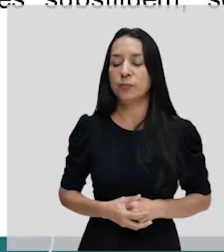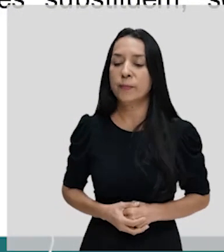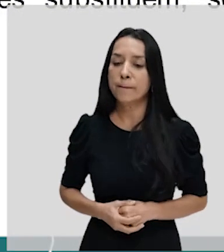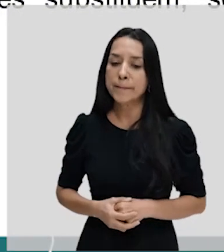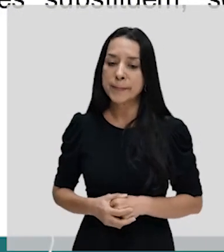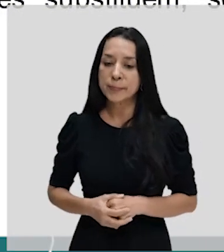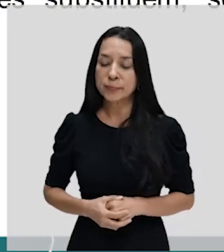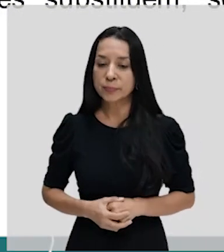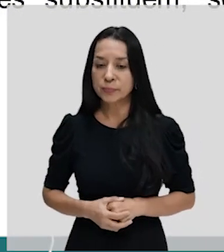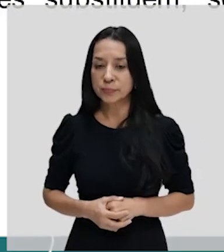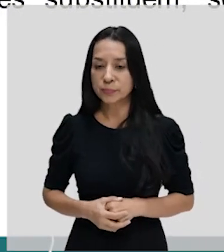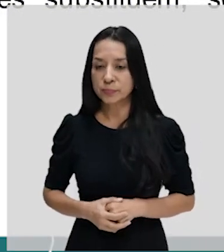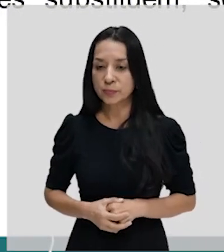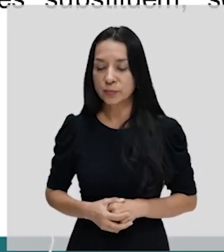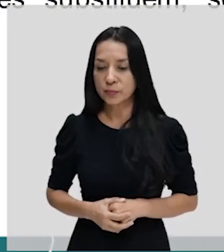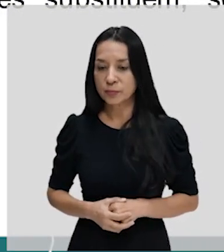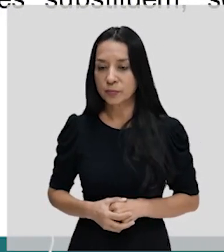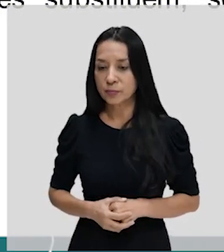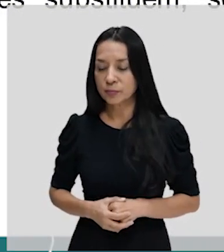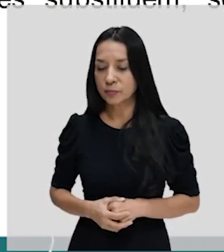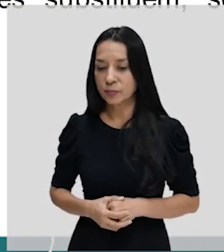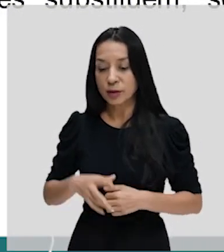Además de los pronombres